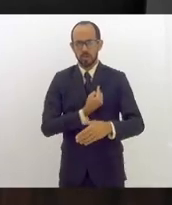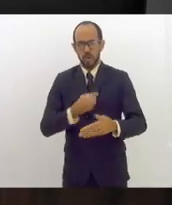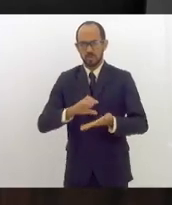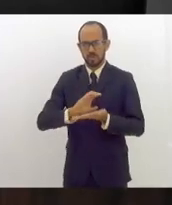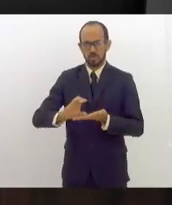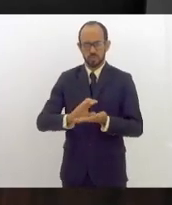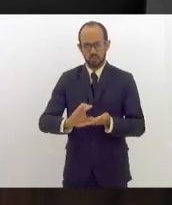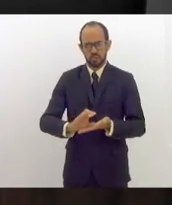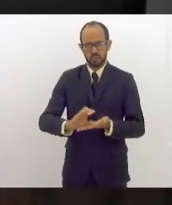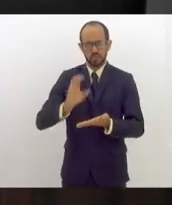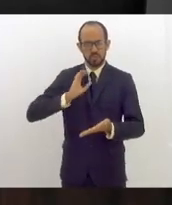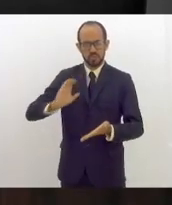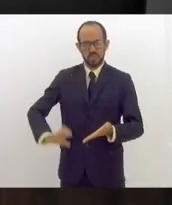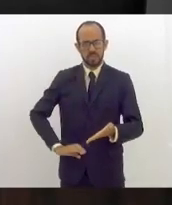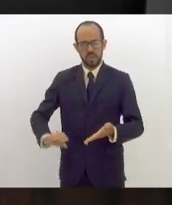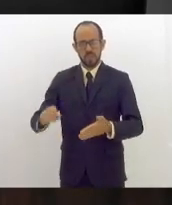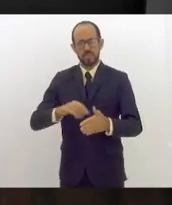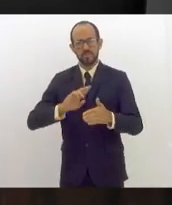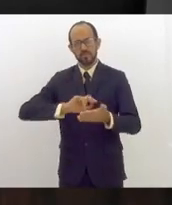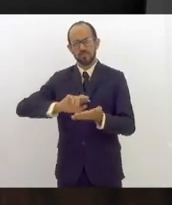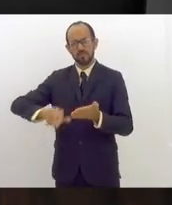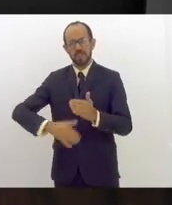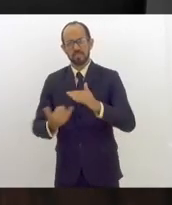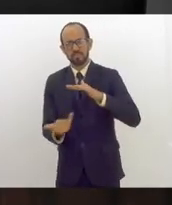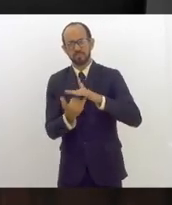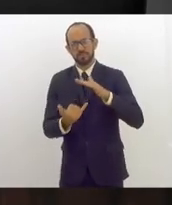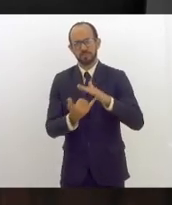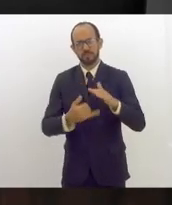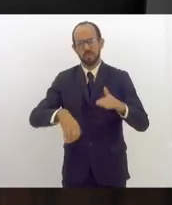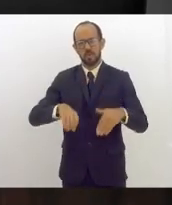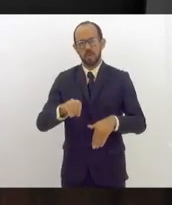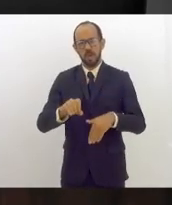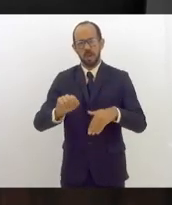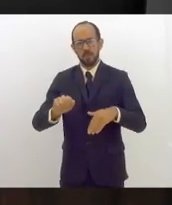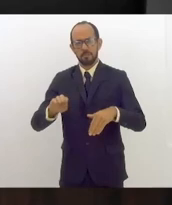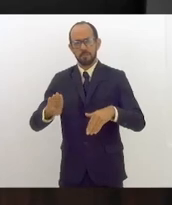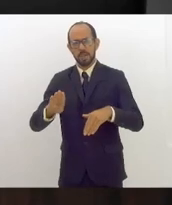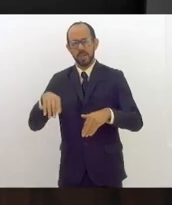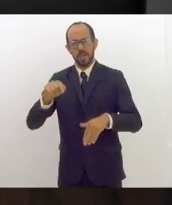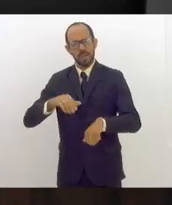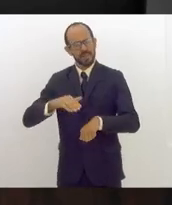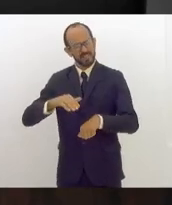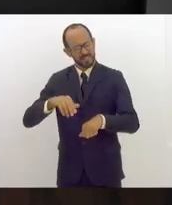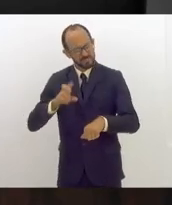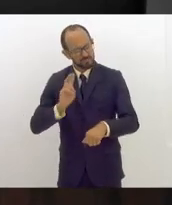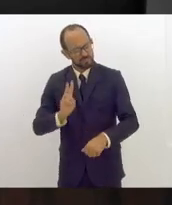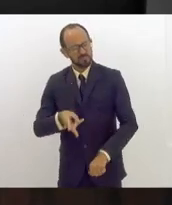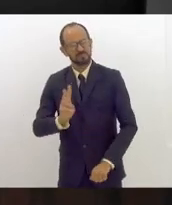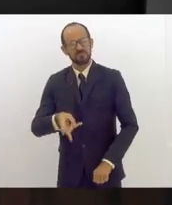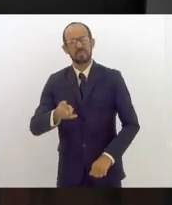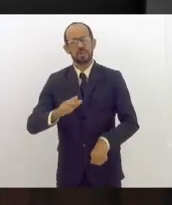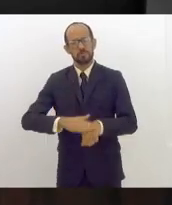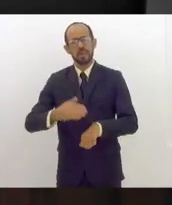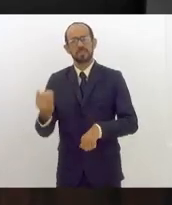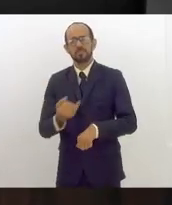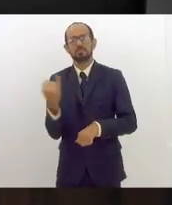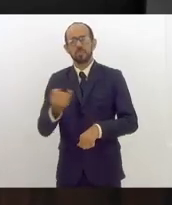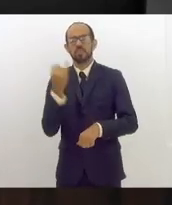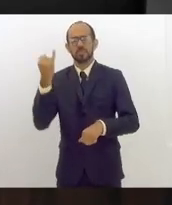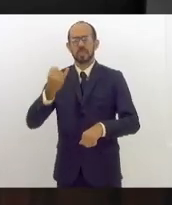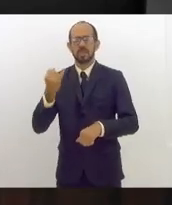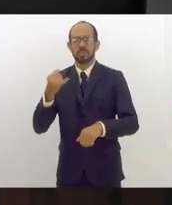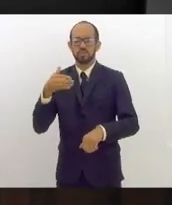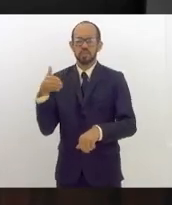As instituições OAB se faça cada vez mais necessária e presente tanto do cenário Nacional